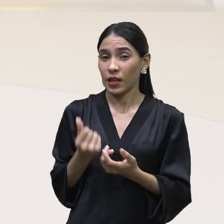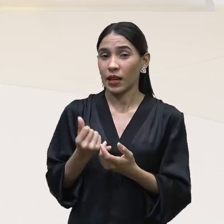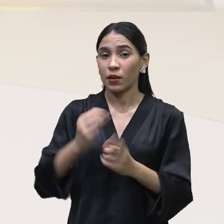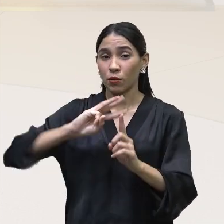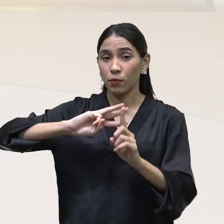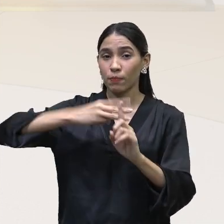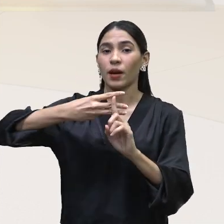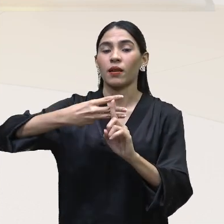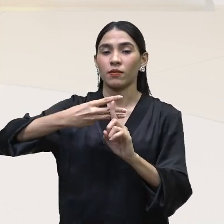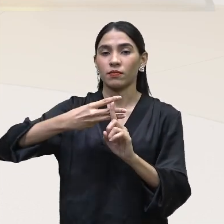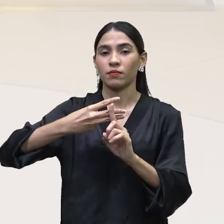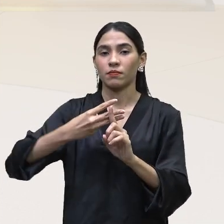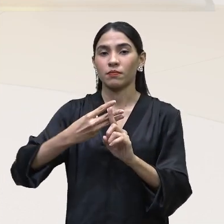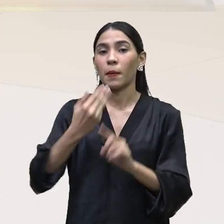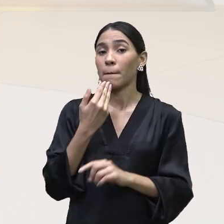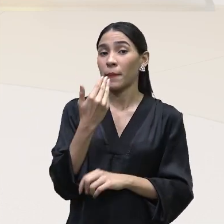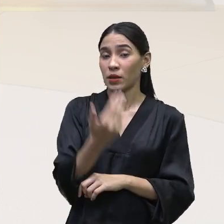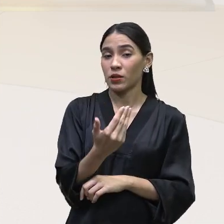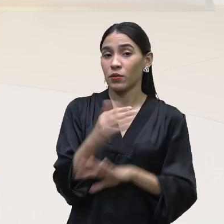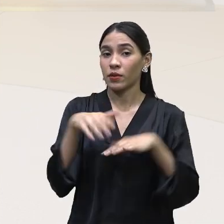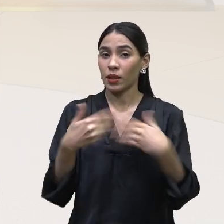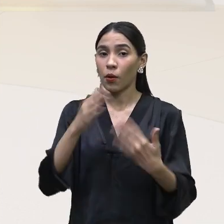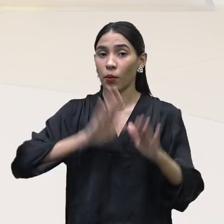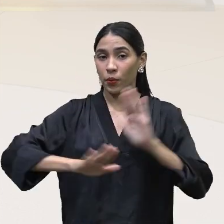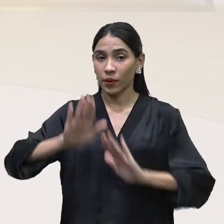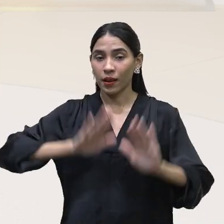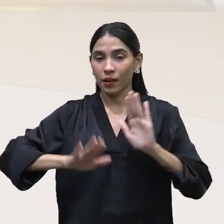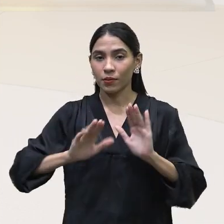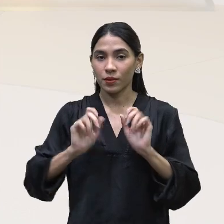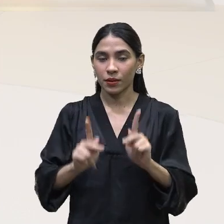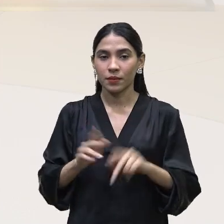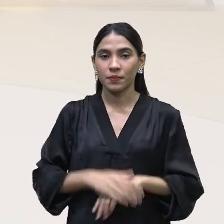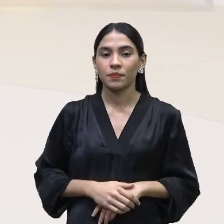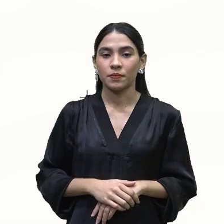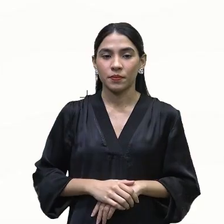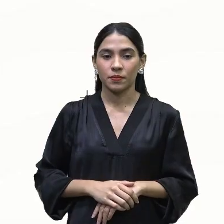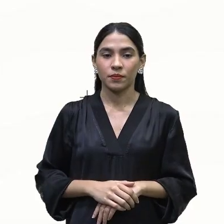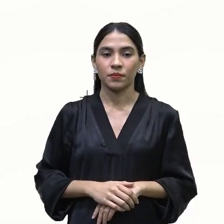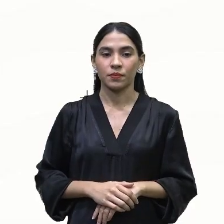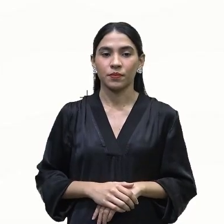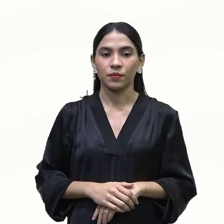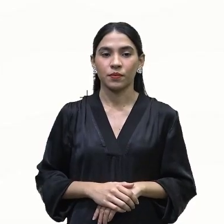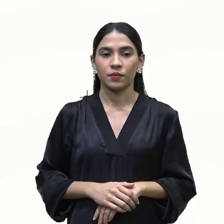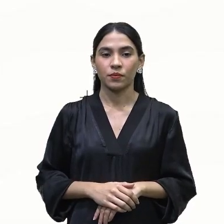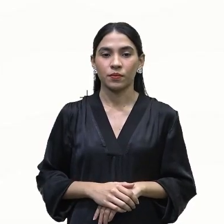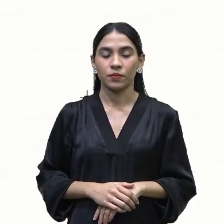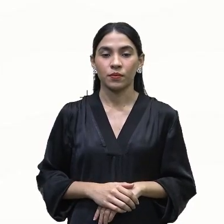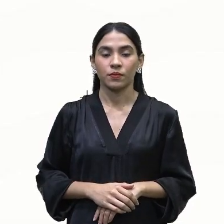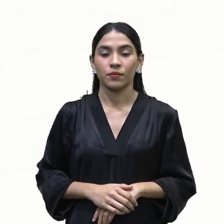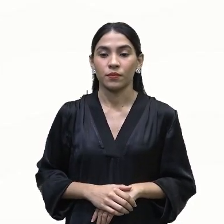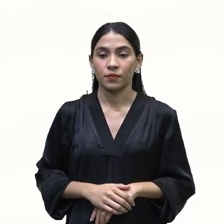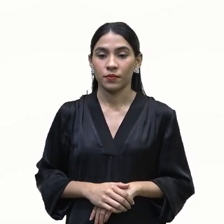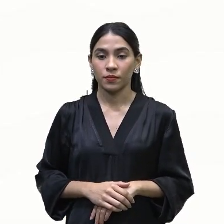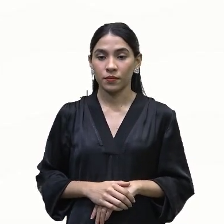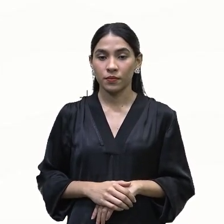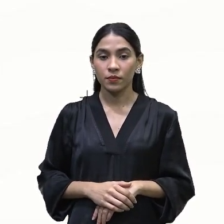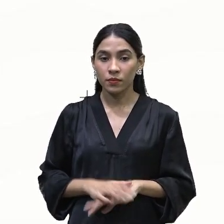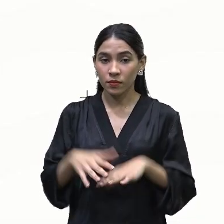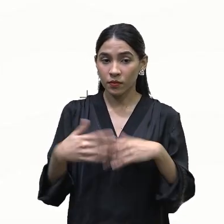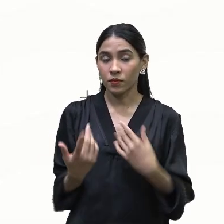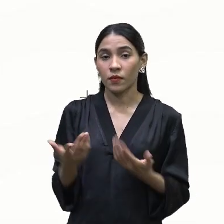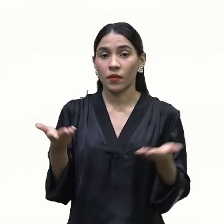você pediu. Então, muito cuidado em relação a isso, tá bom? Vamos seguir em frente aqui. Bem, agora